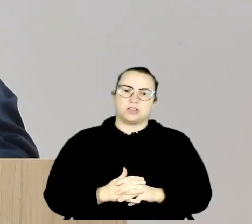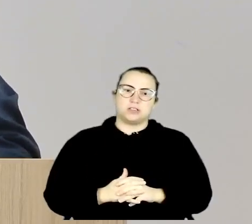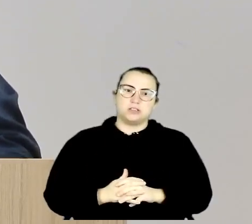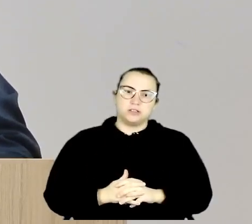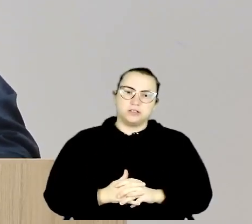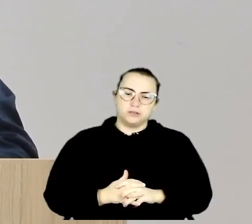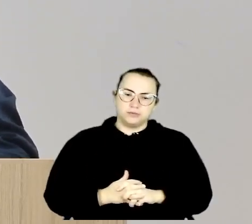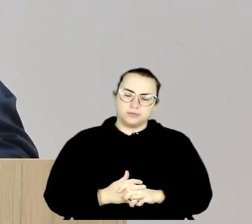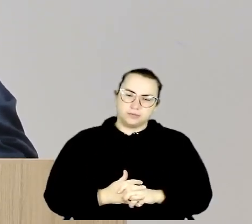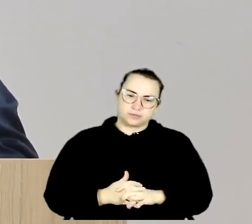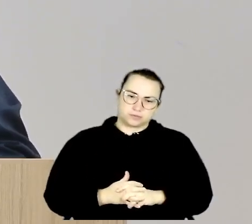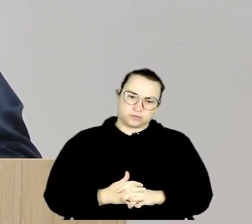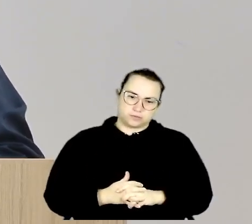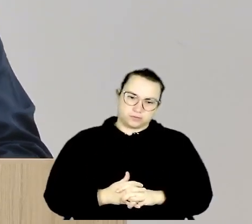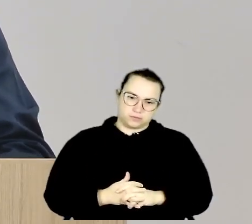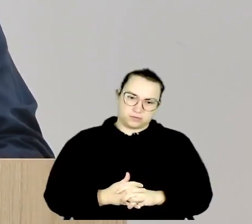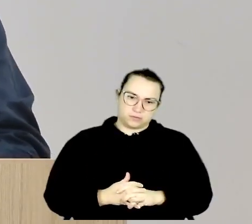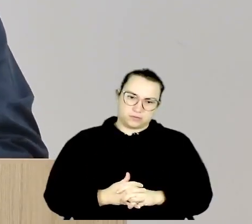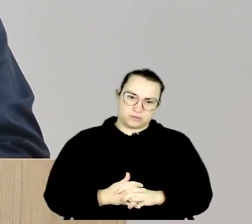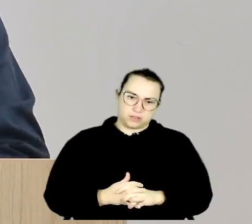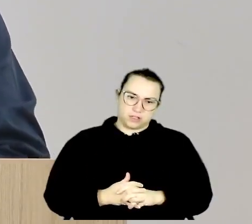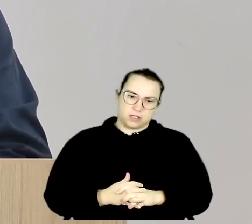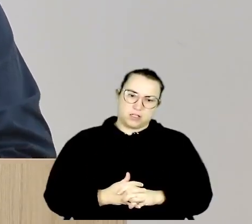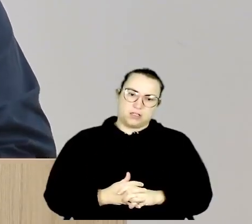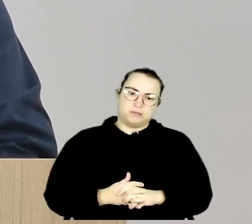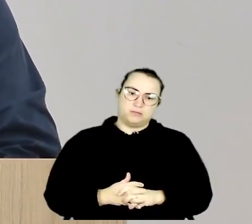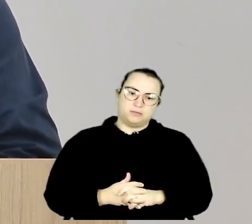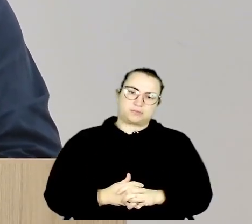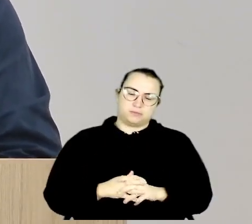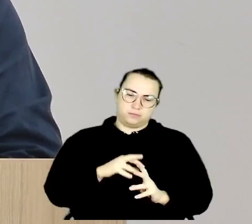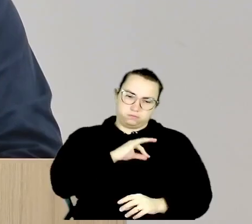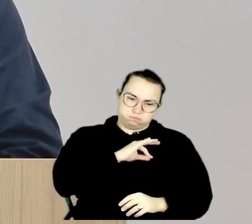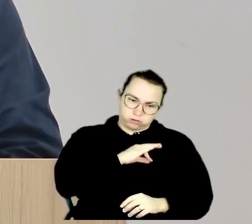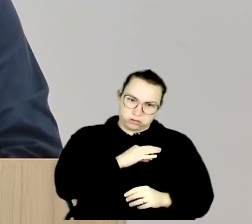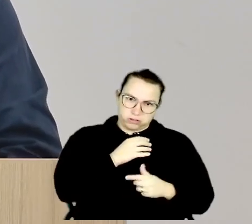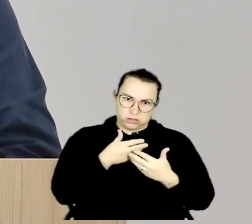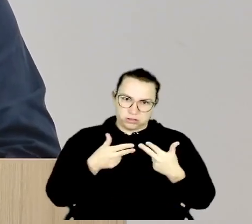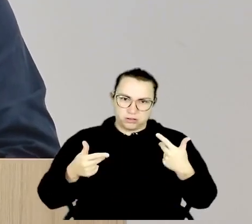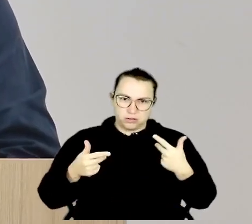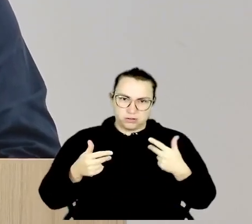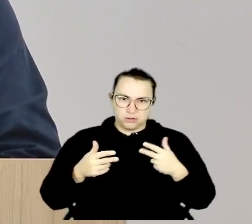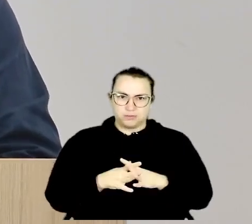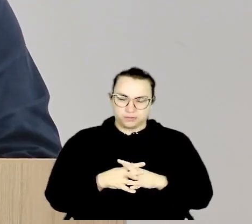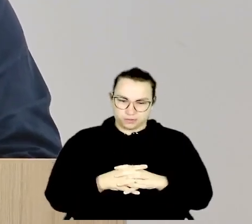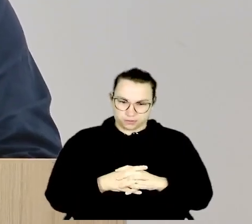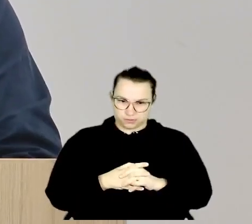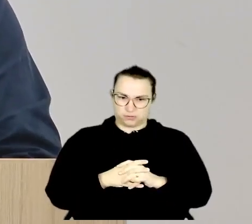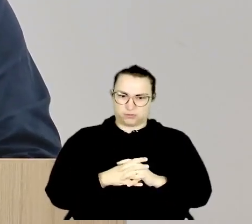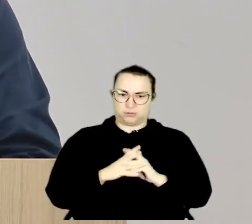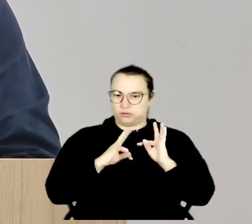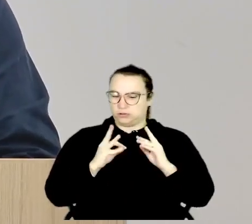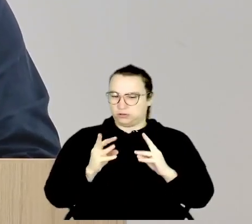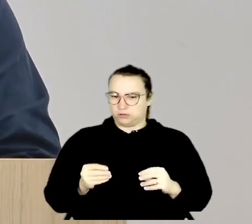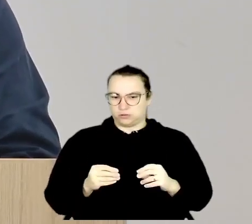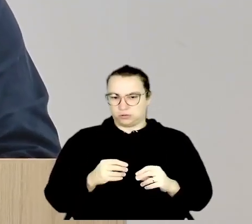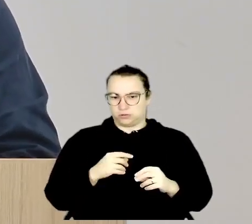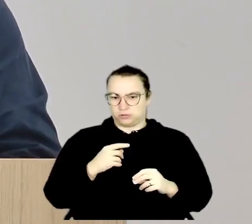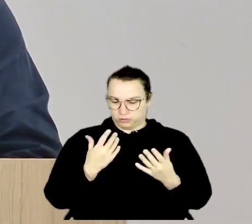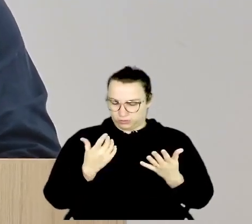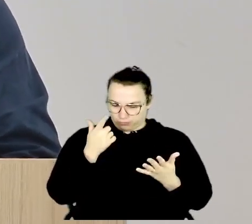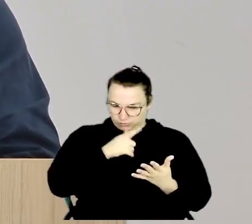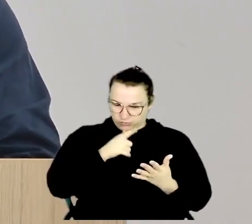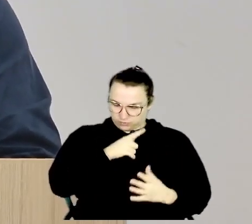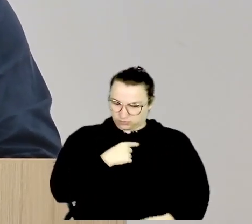eh trabalhos aí para pras polícias Enfim no final de da de tudo quem ganha somos nós mamos numa